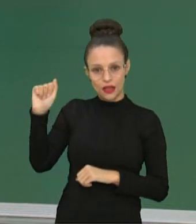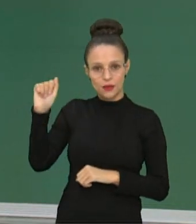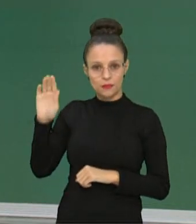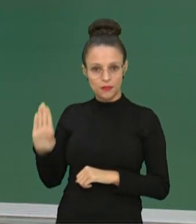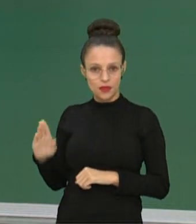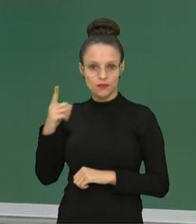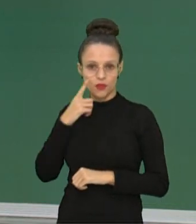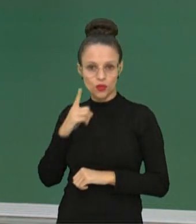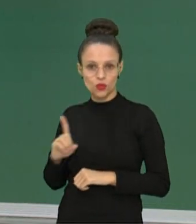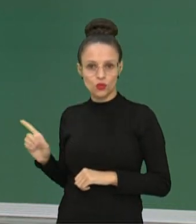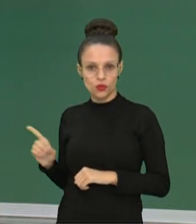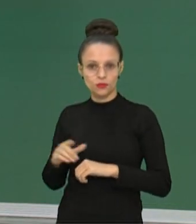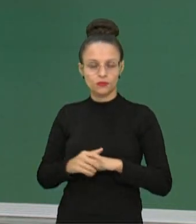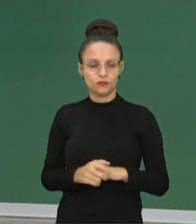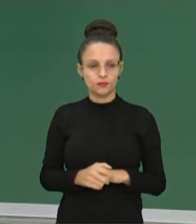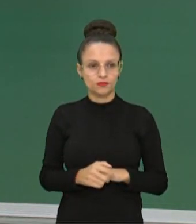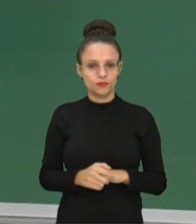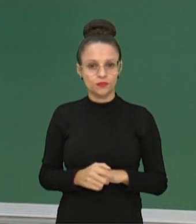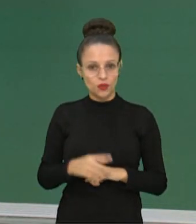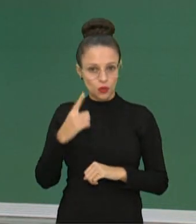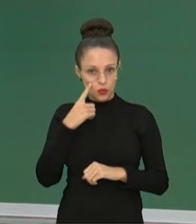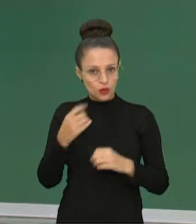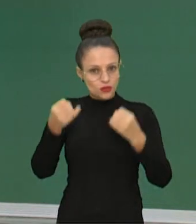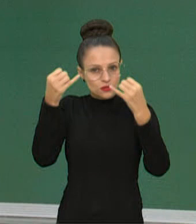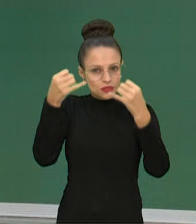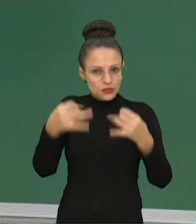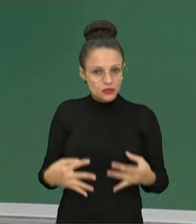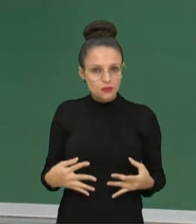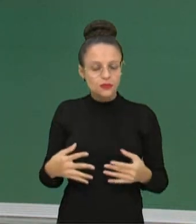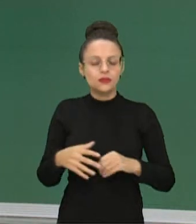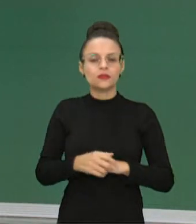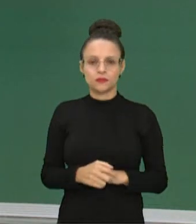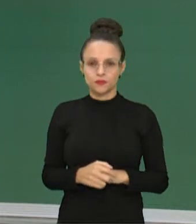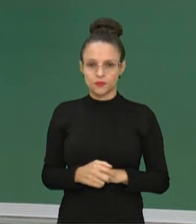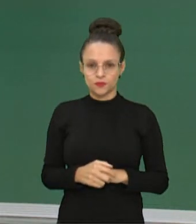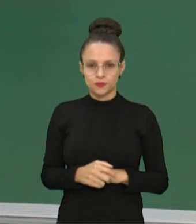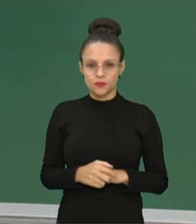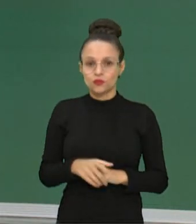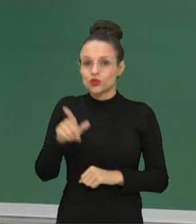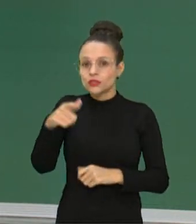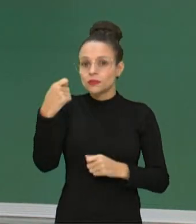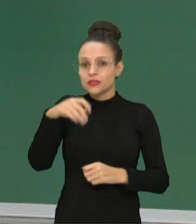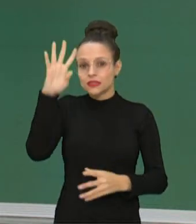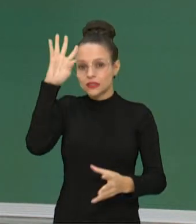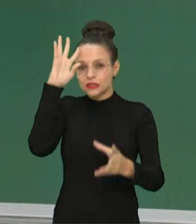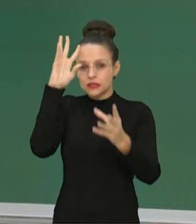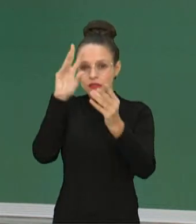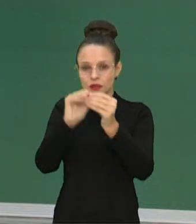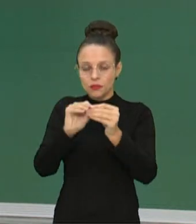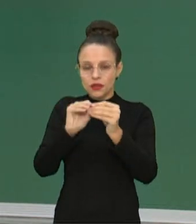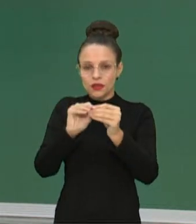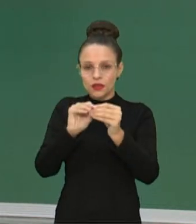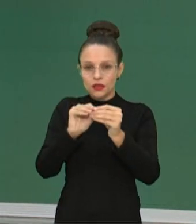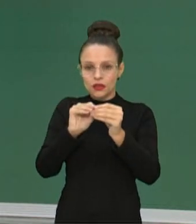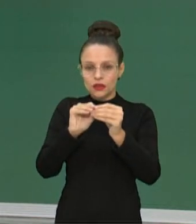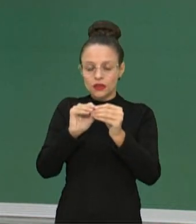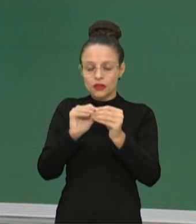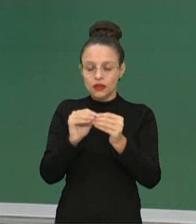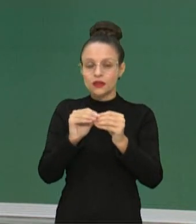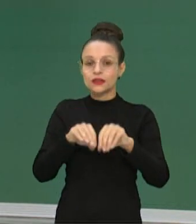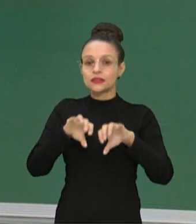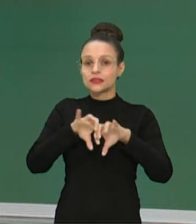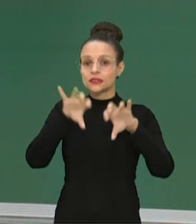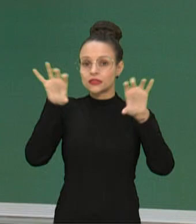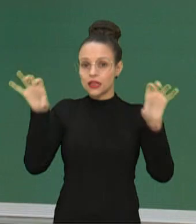a perestroika. Vamos lá. Você tem que saber a separação de cada uma